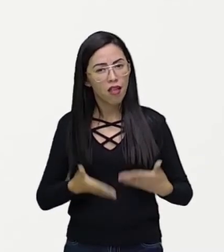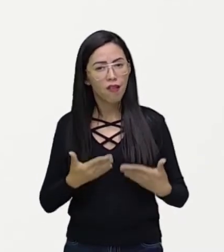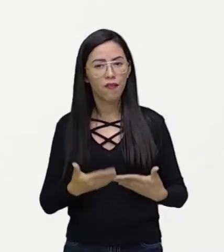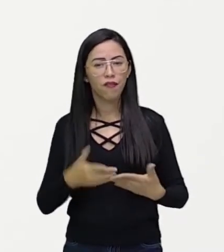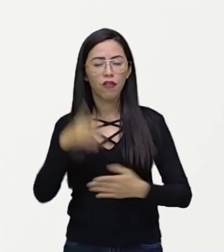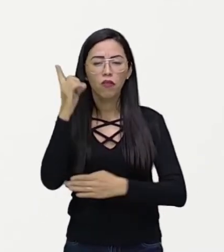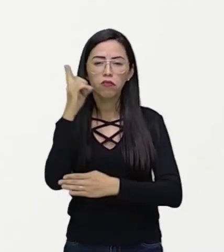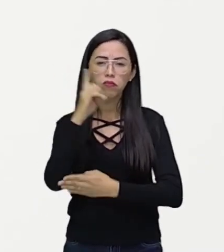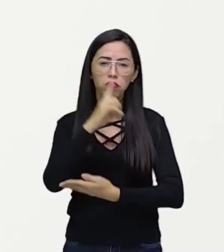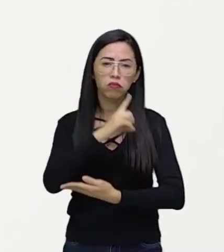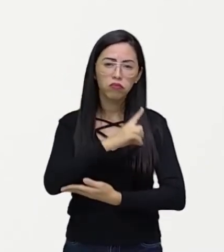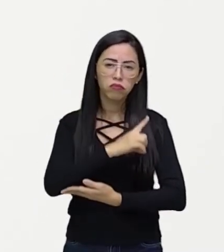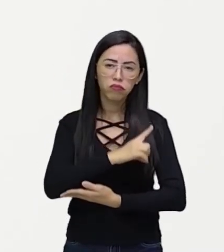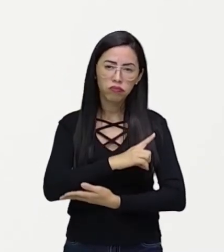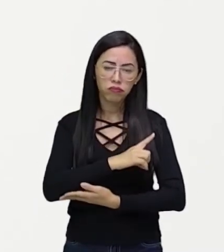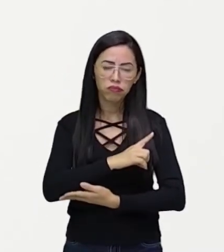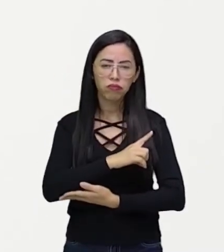Decigrama,